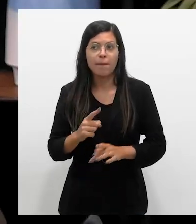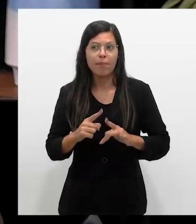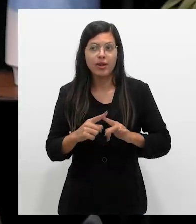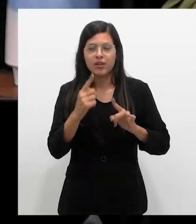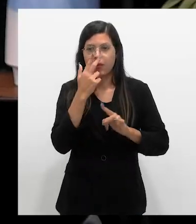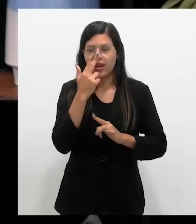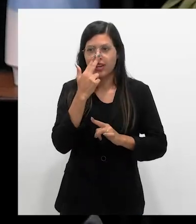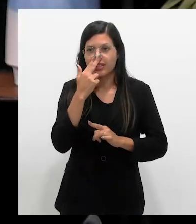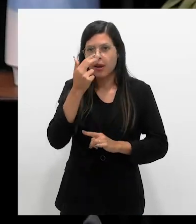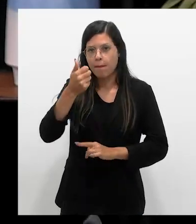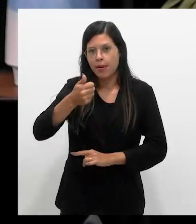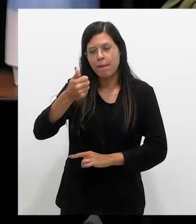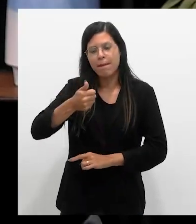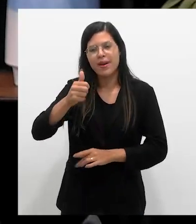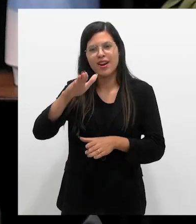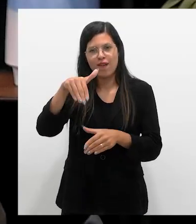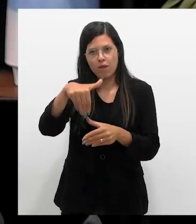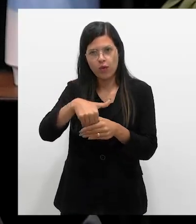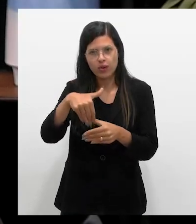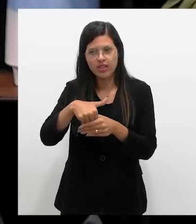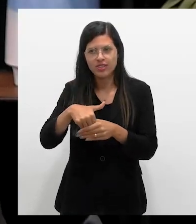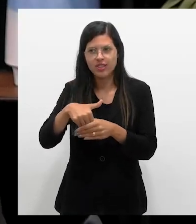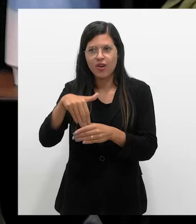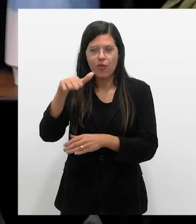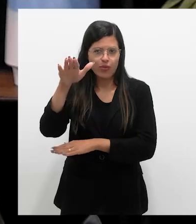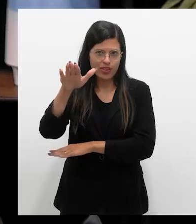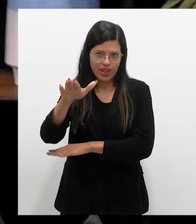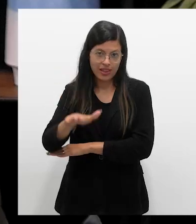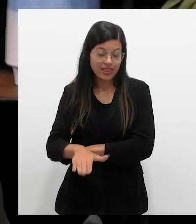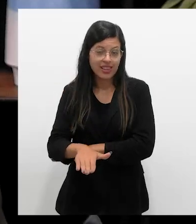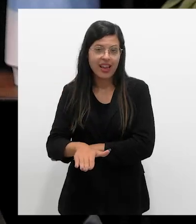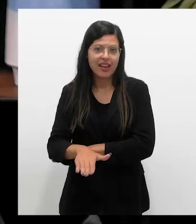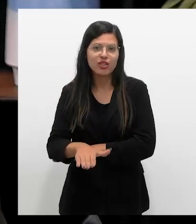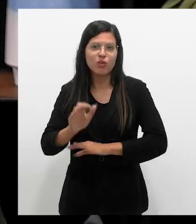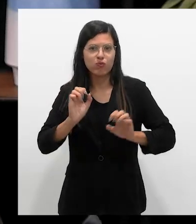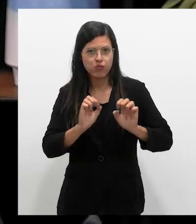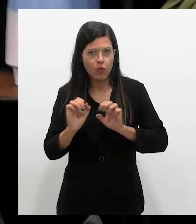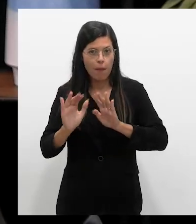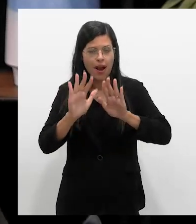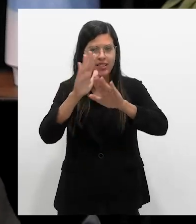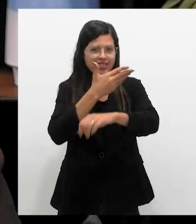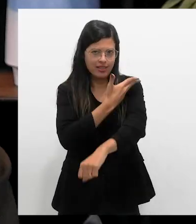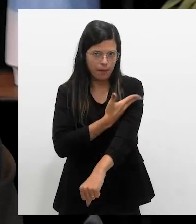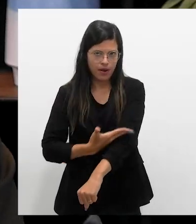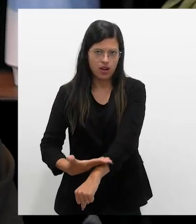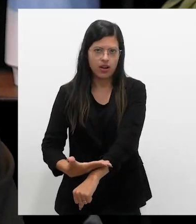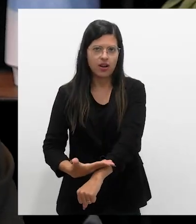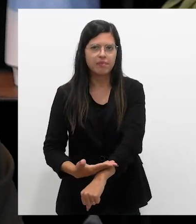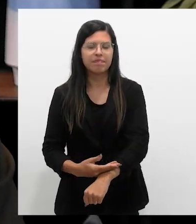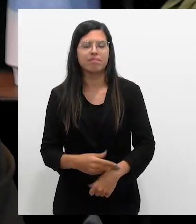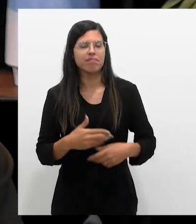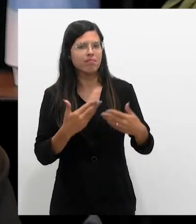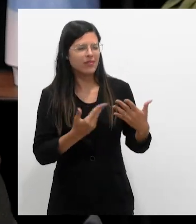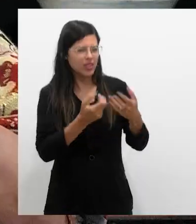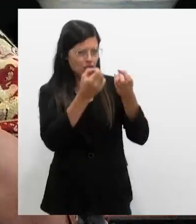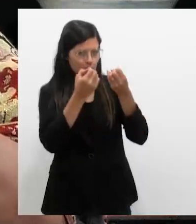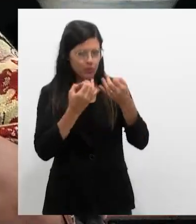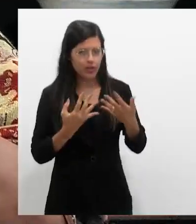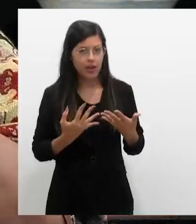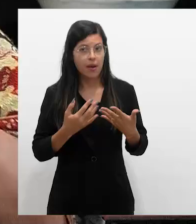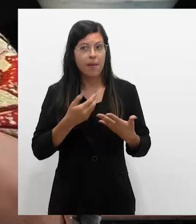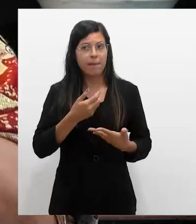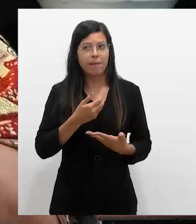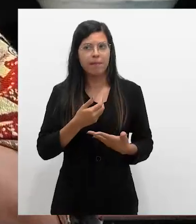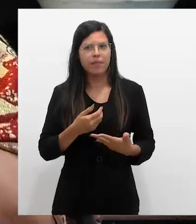escolhido. Mas no que parece ser a primeira votação da tarde, portanto a 4ª votação no total, fumaça branca. Então vamos voltar um